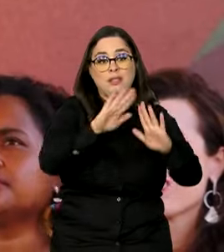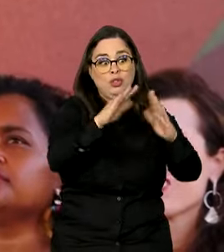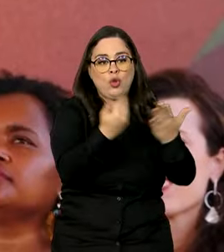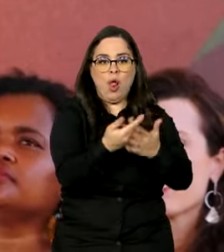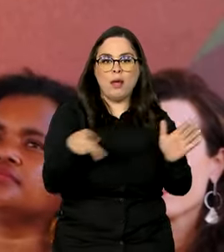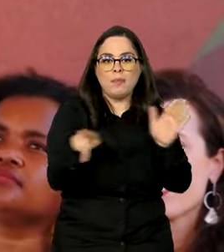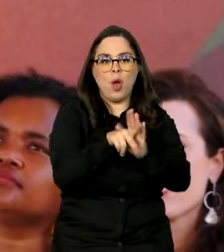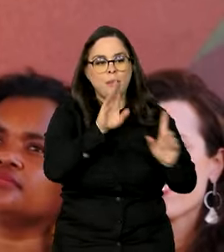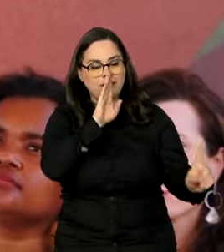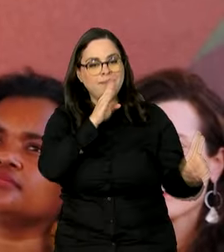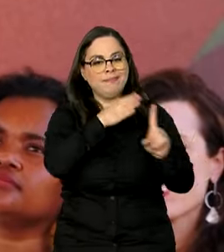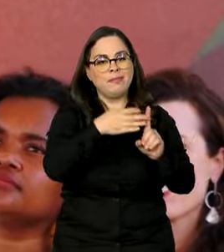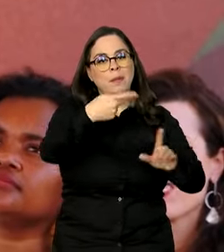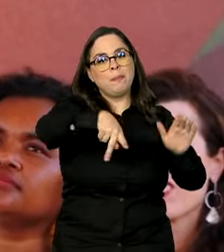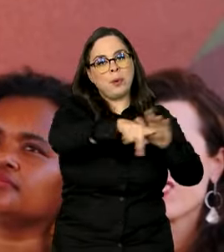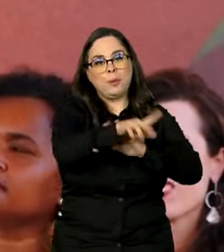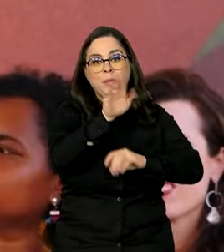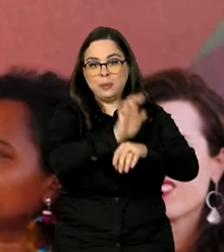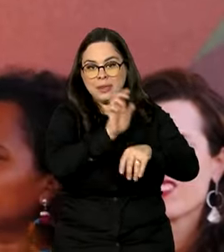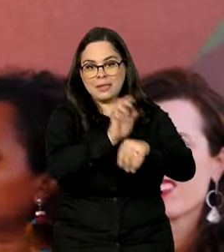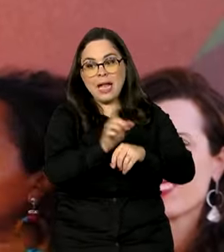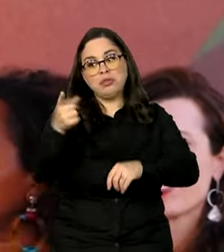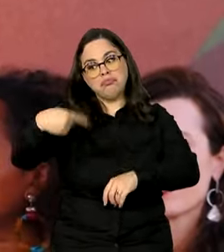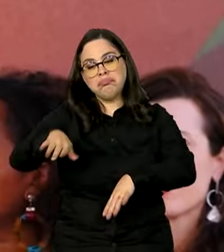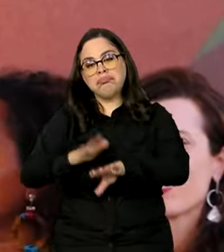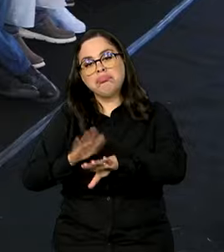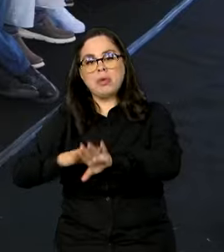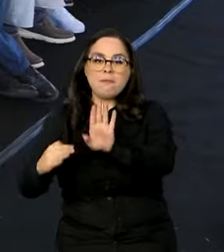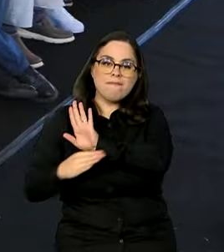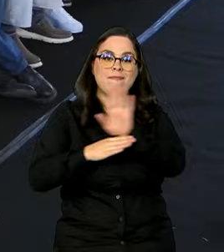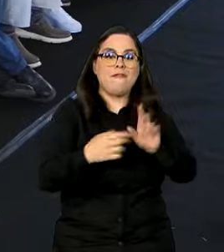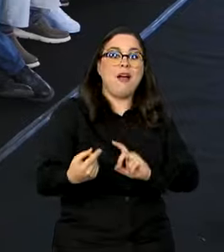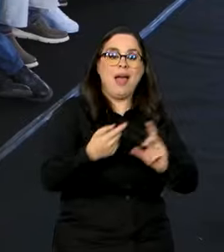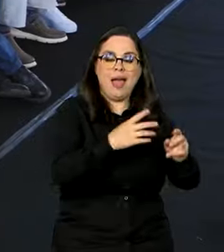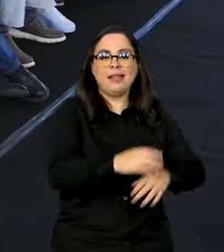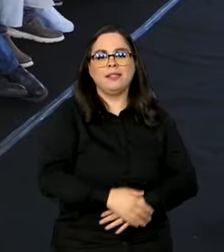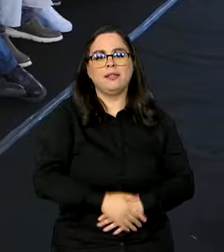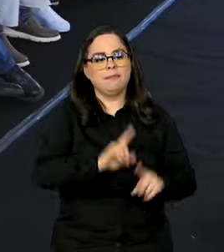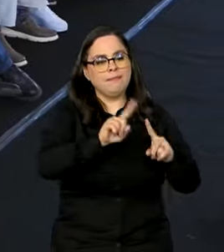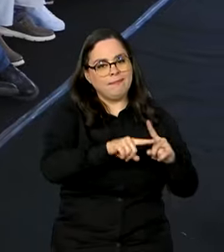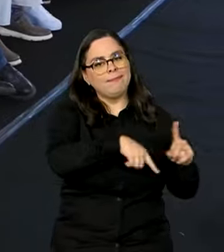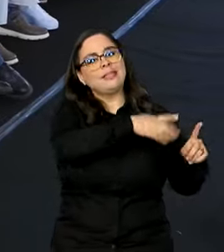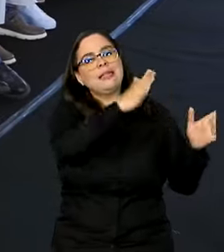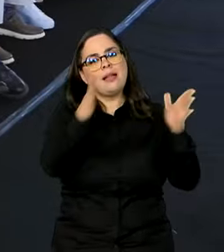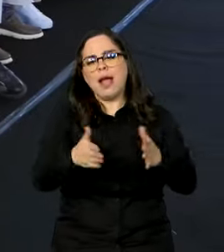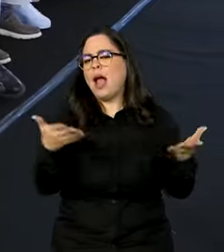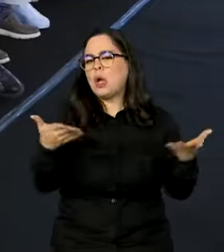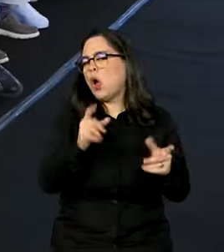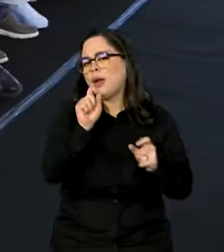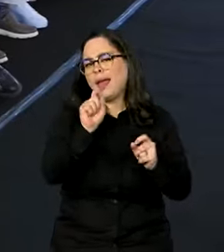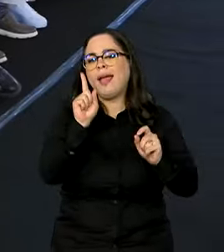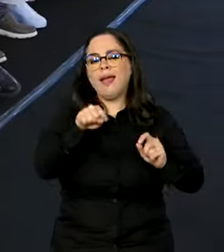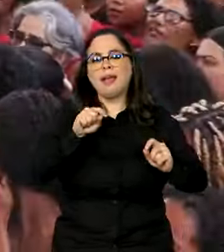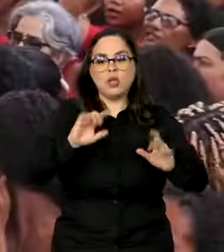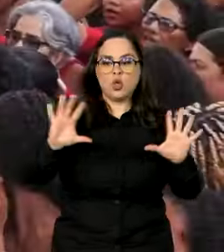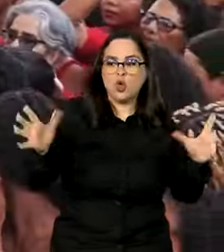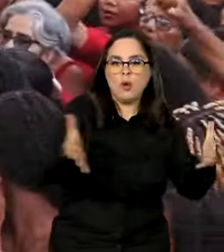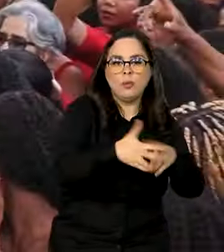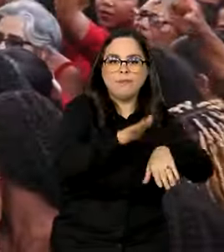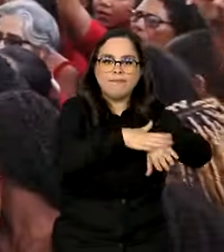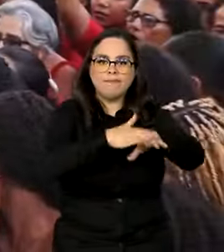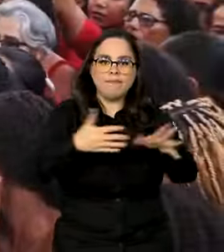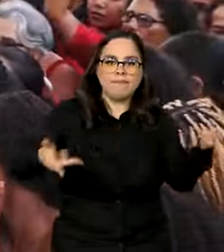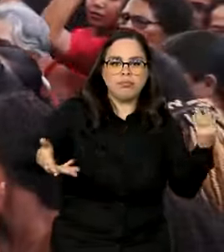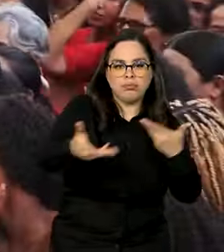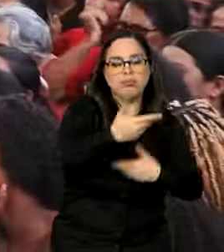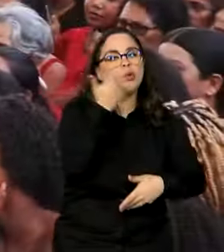para as escolas do Estado que vocês poderão vender. O próximo passo deve ser uma força-tarefa para a